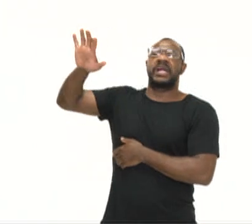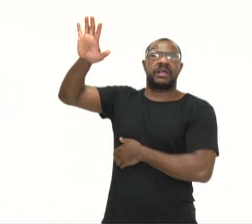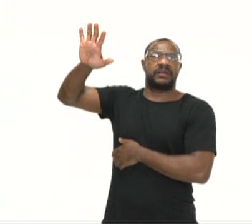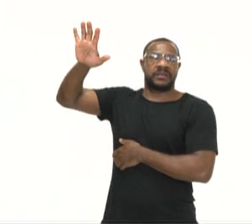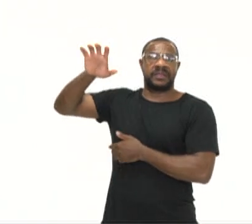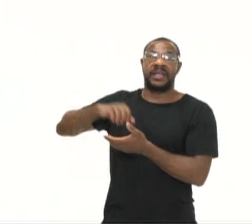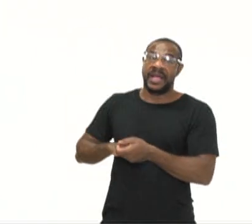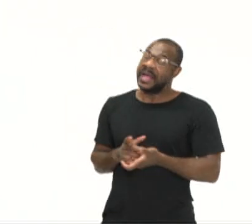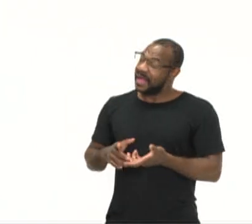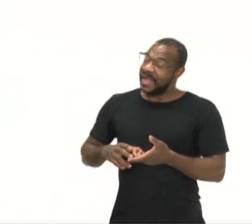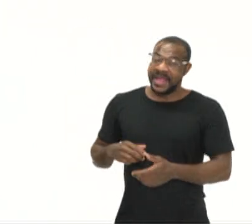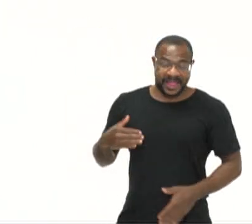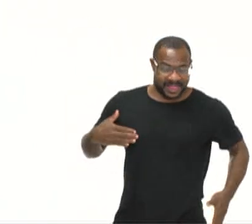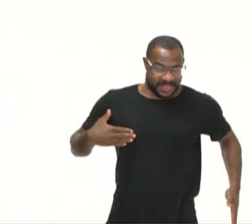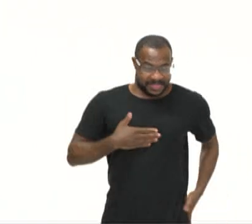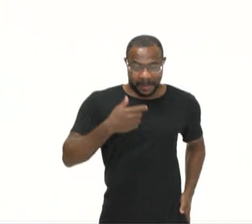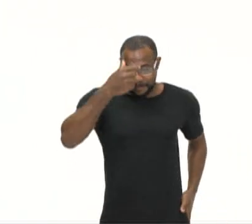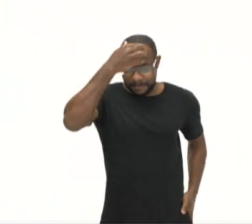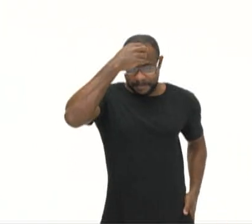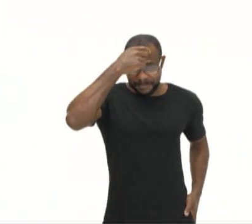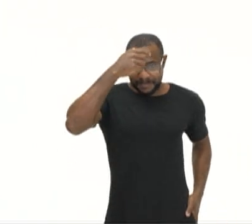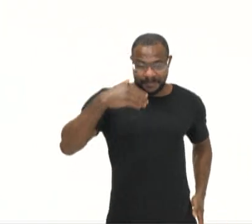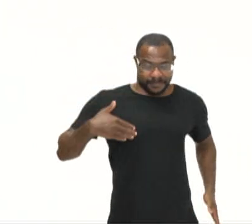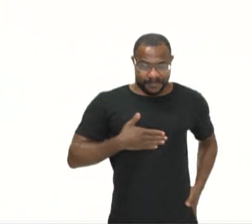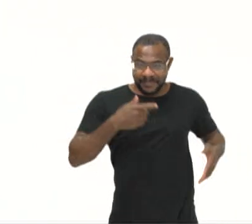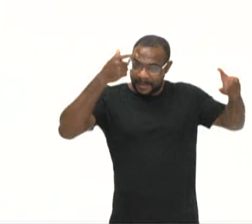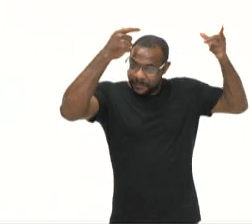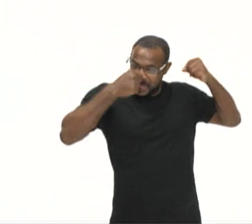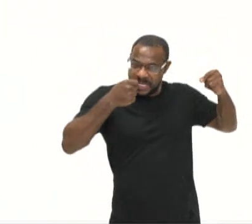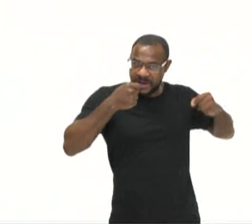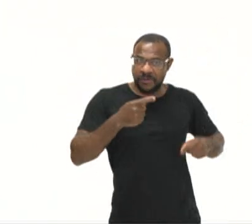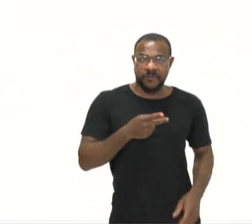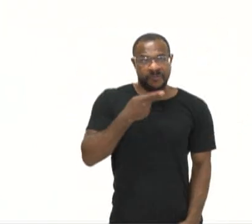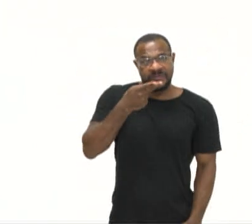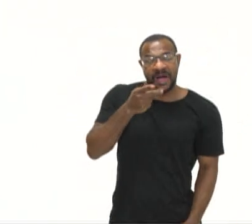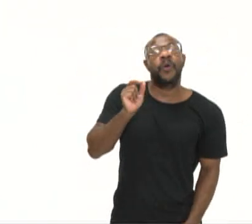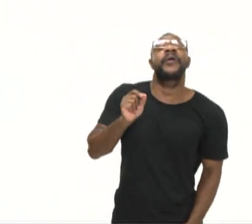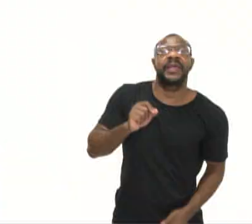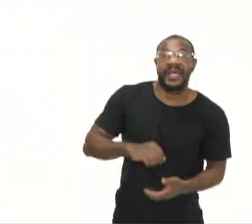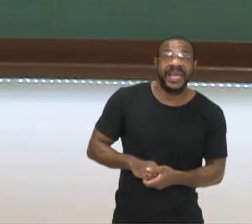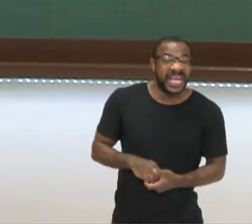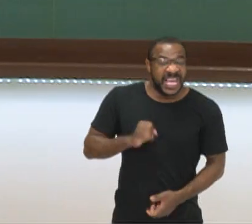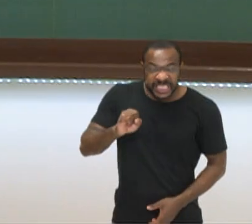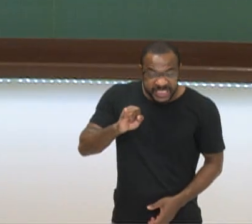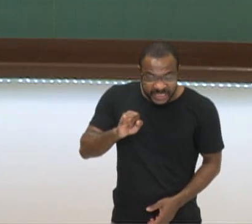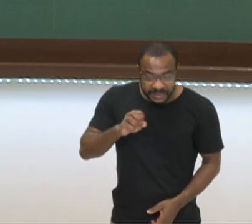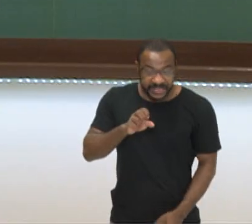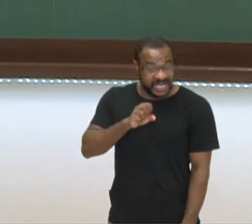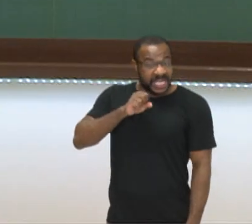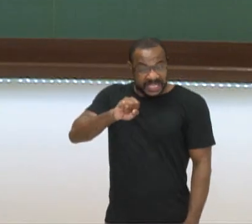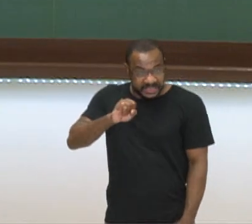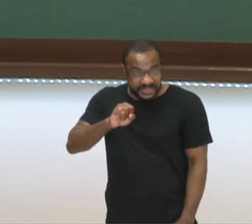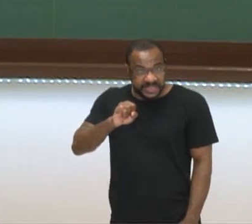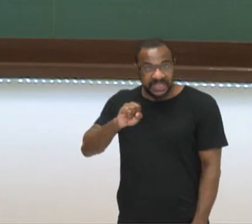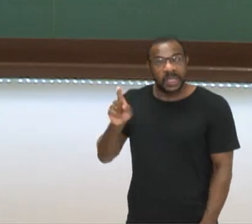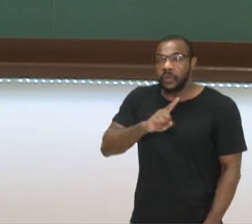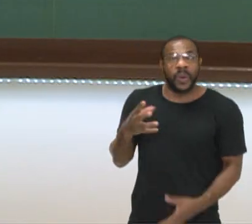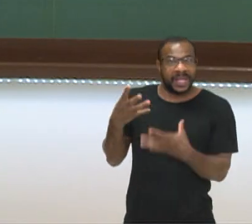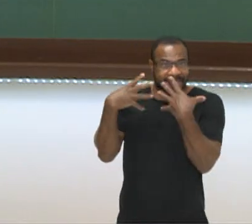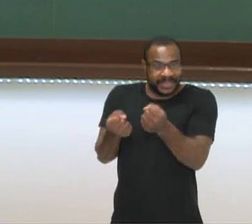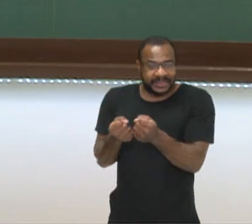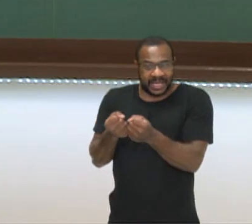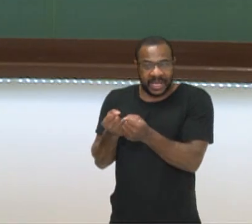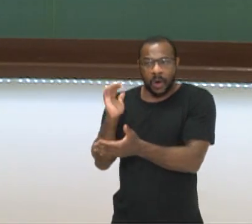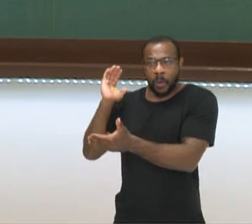aqueles países que quebrassem o bloqueio seriam considerados inimigos da França, e vai ser isso que